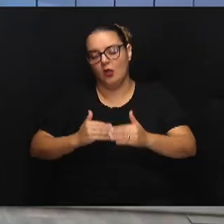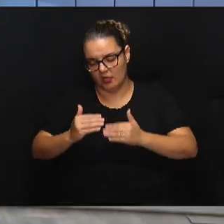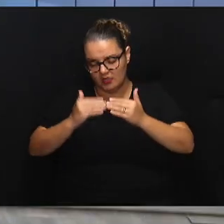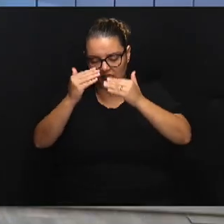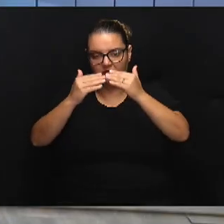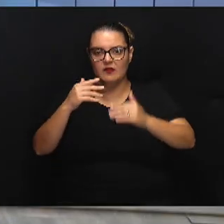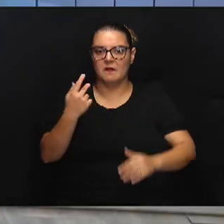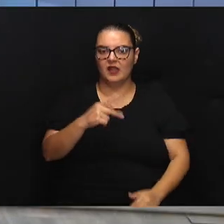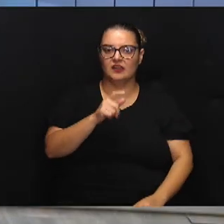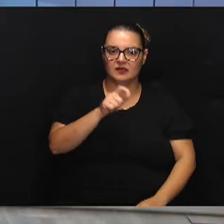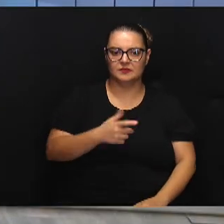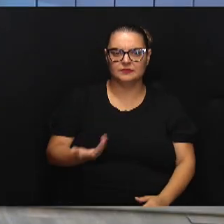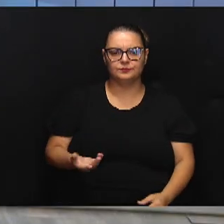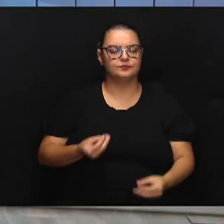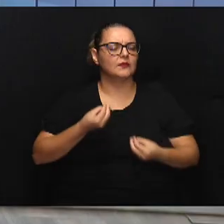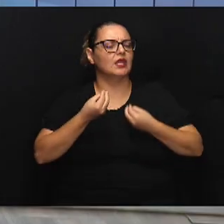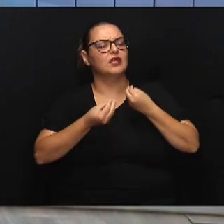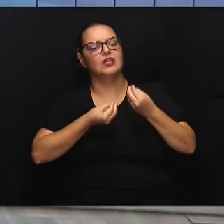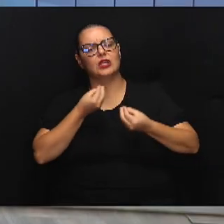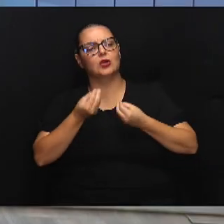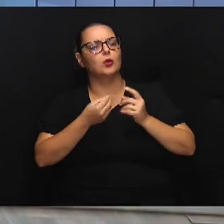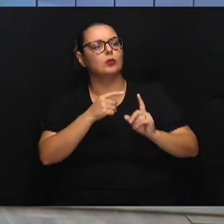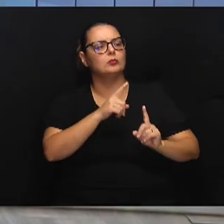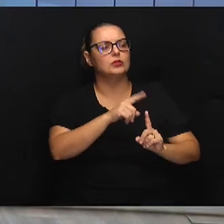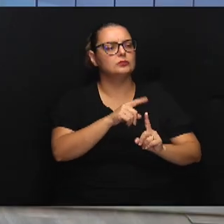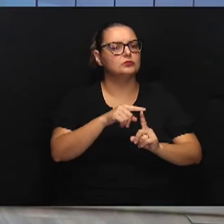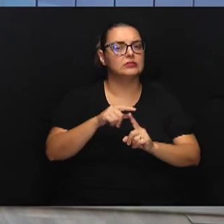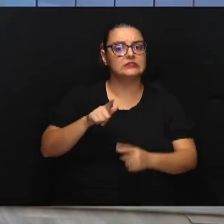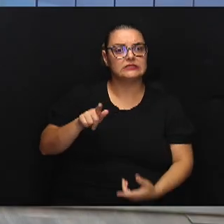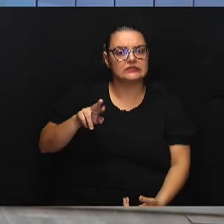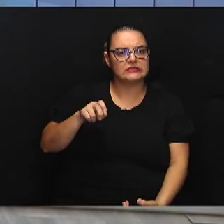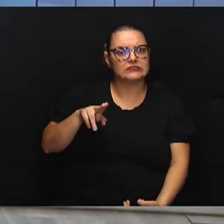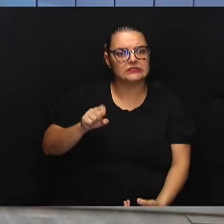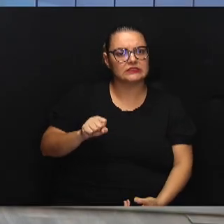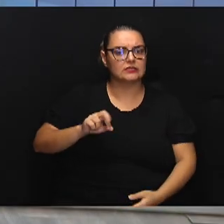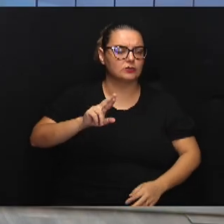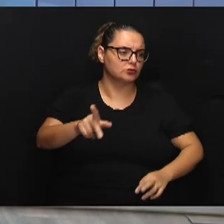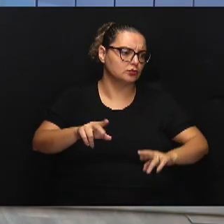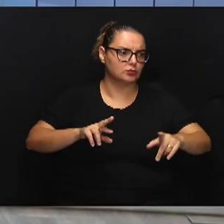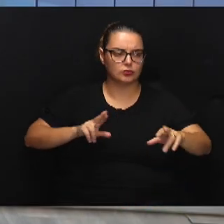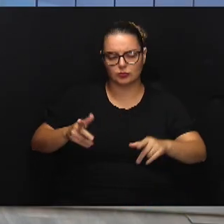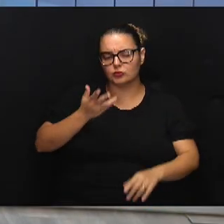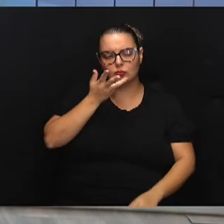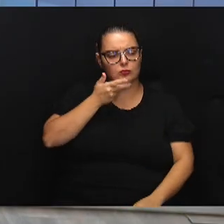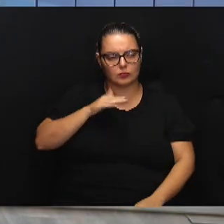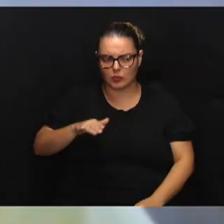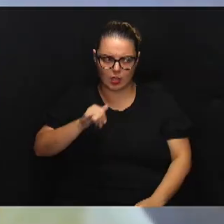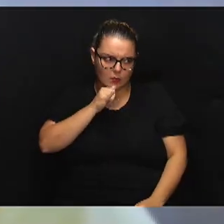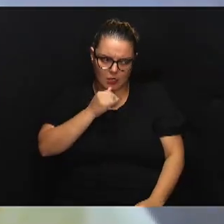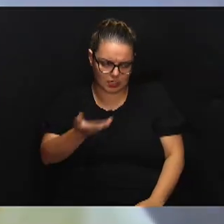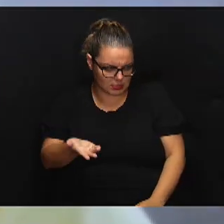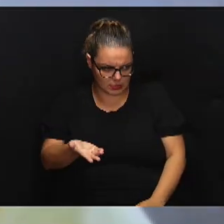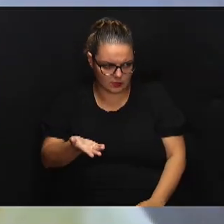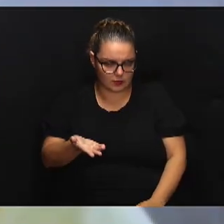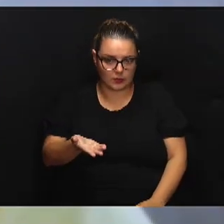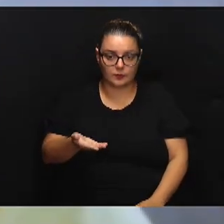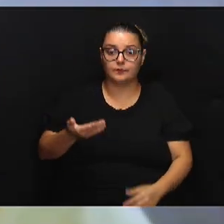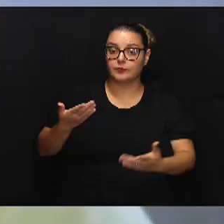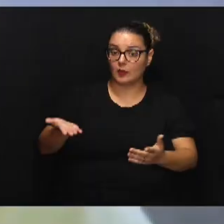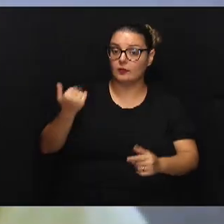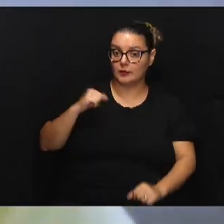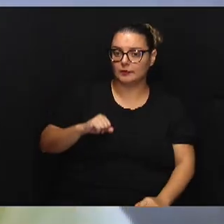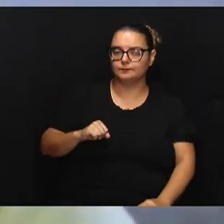desenvolvimento. Como que esses tipos, né, esses graus são diferenciados numa criança, por exemplo? Então vamos lá,